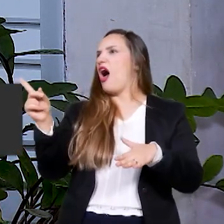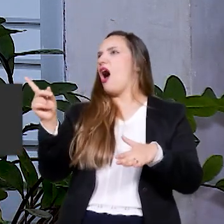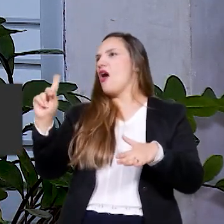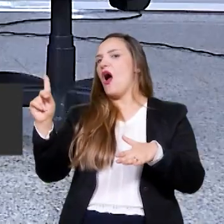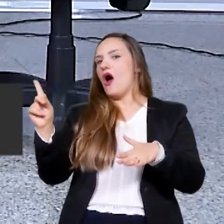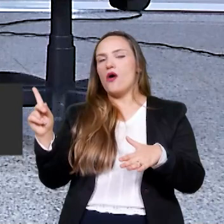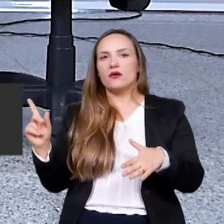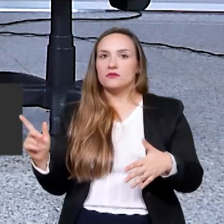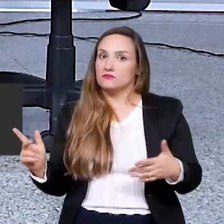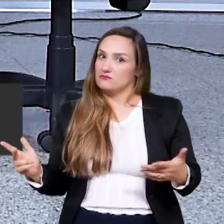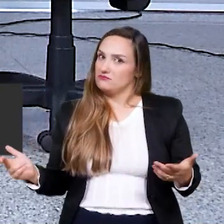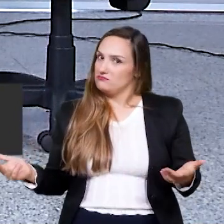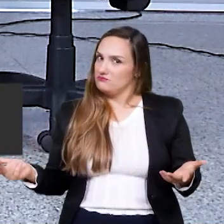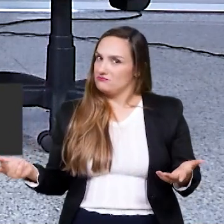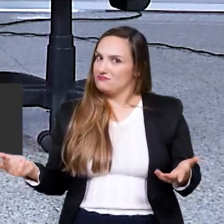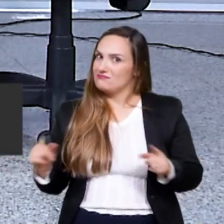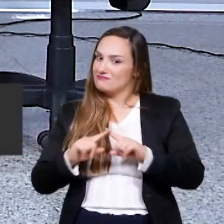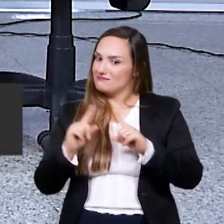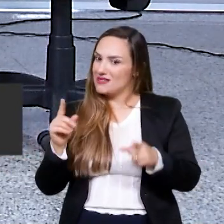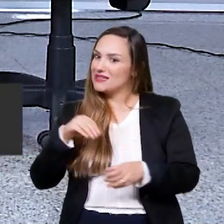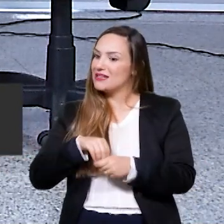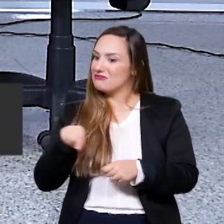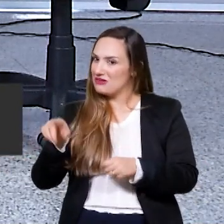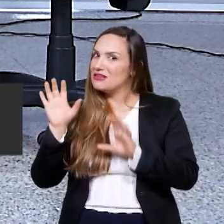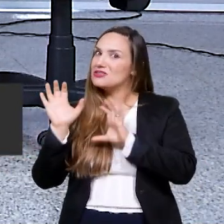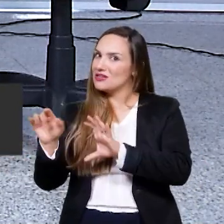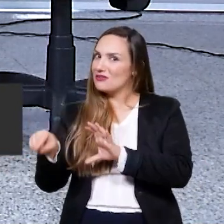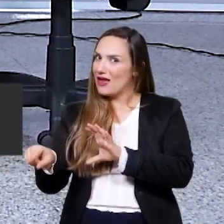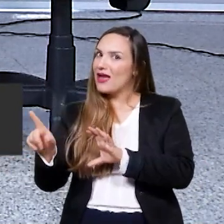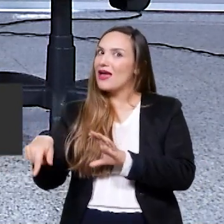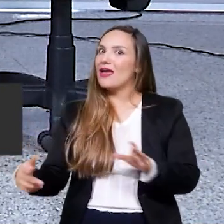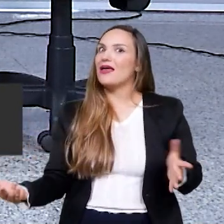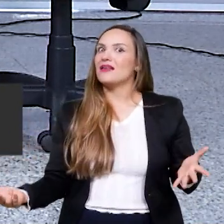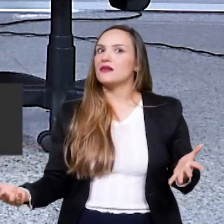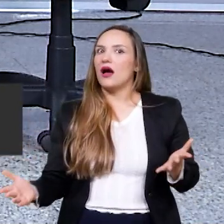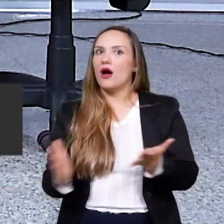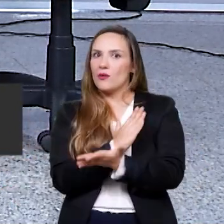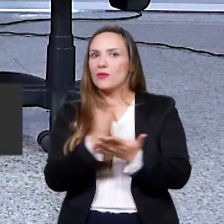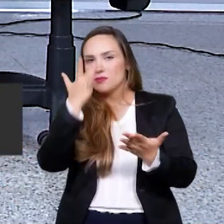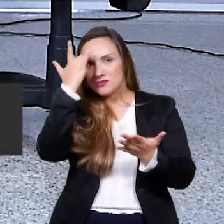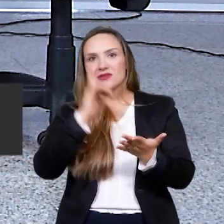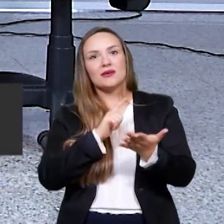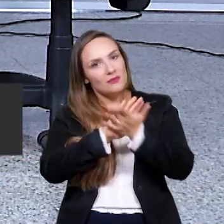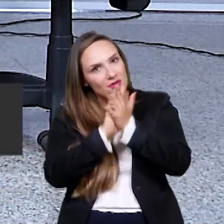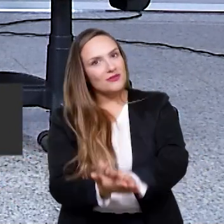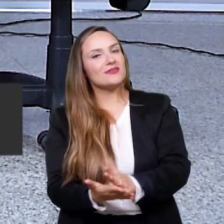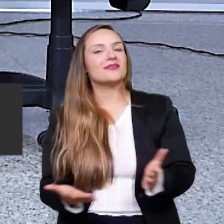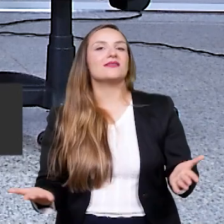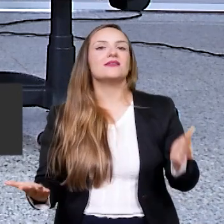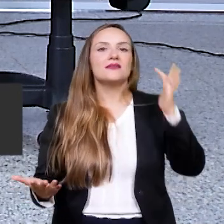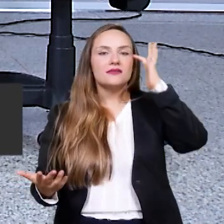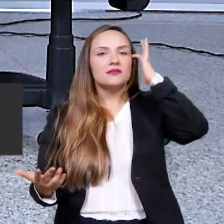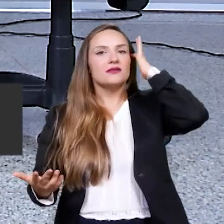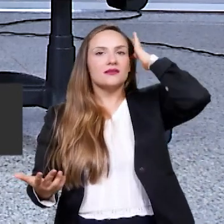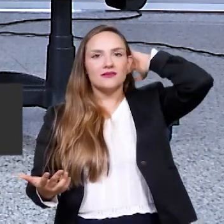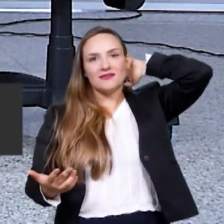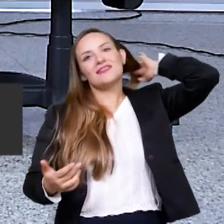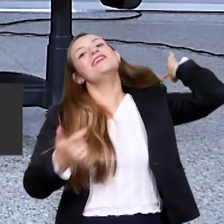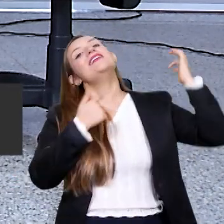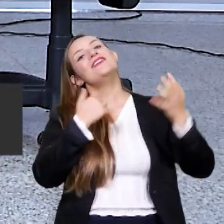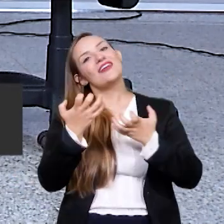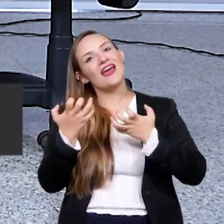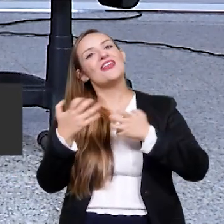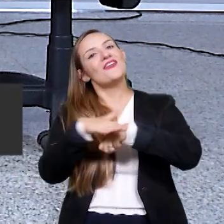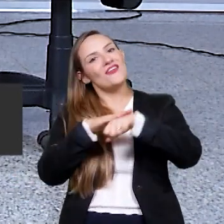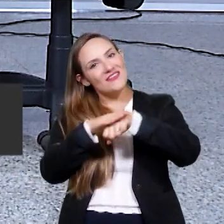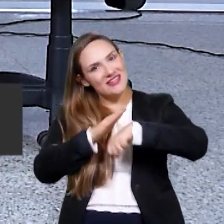na verdade, aquilo que na essência ele era, a forma como ele era, por uma questão de racismo. Gente, eu queria conversar mais,